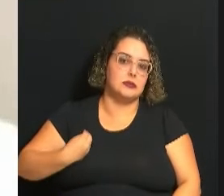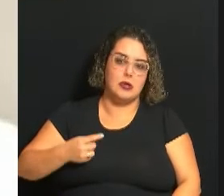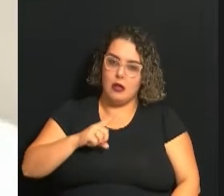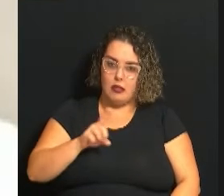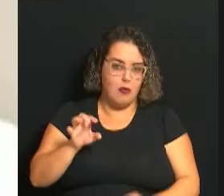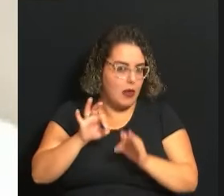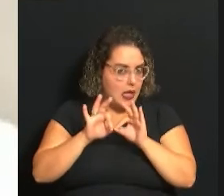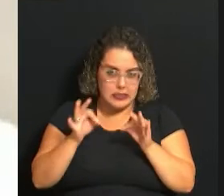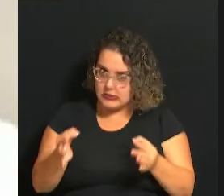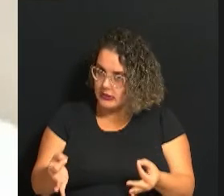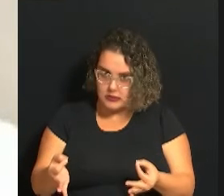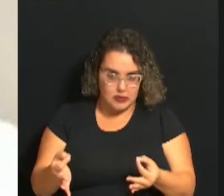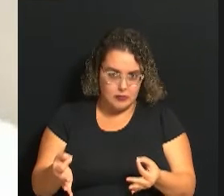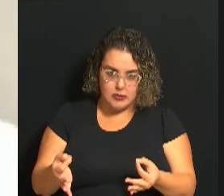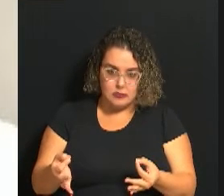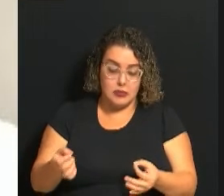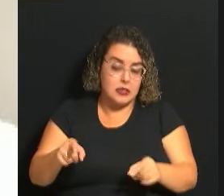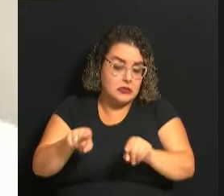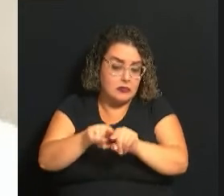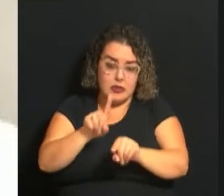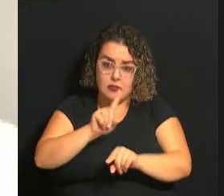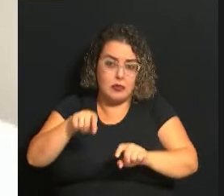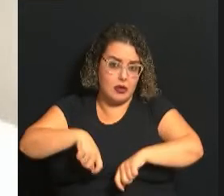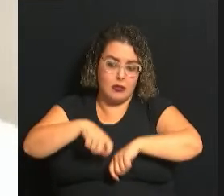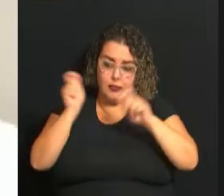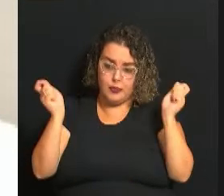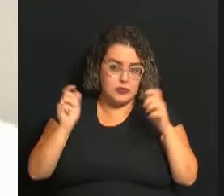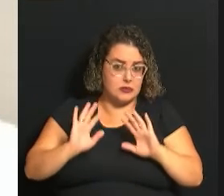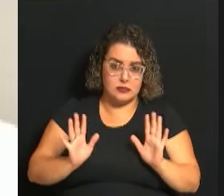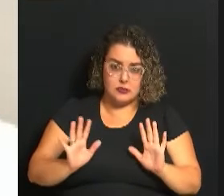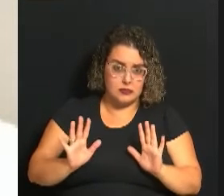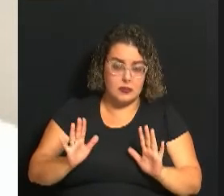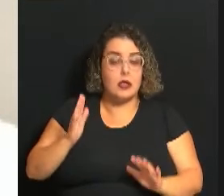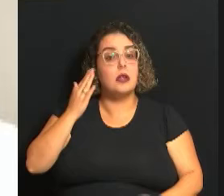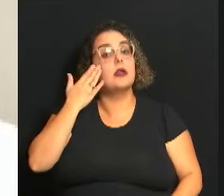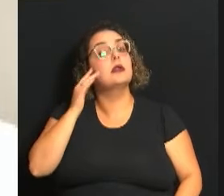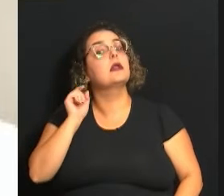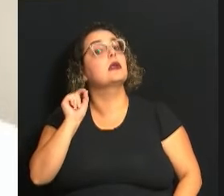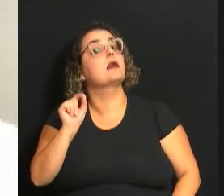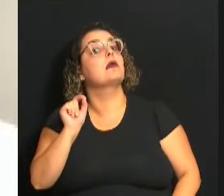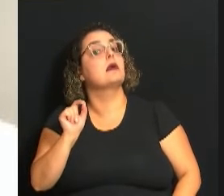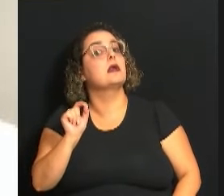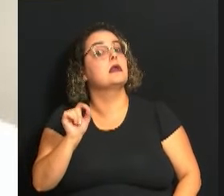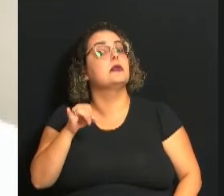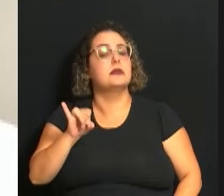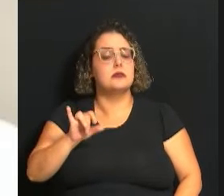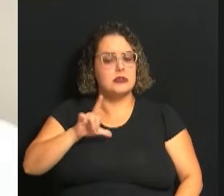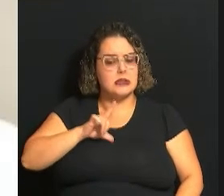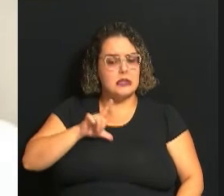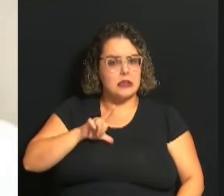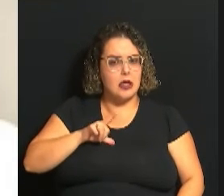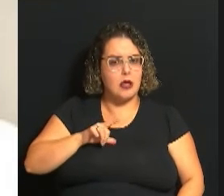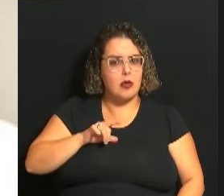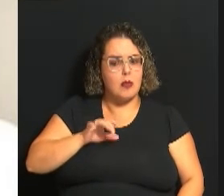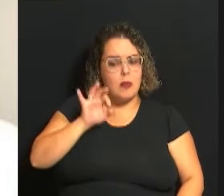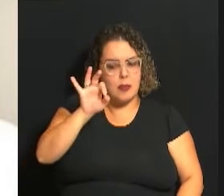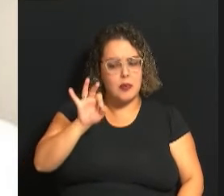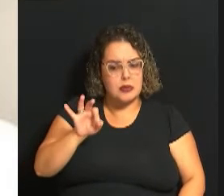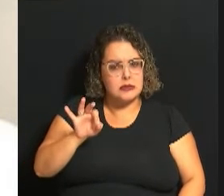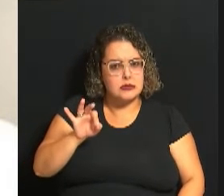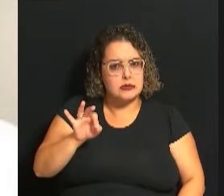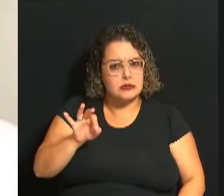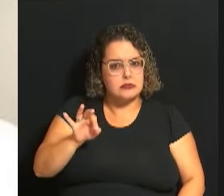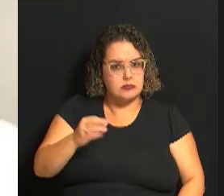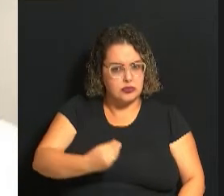simples, mas não é impossível. Principalmente pelo fato de entender que, se você tem uma chance, então passa por merecer. Então, acho que